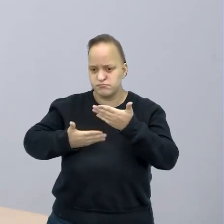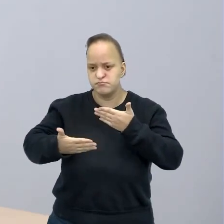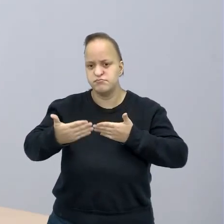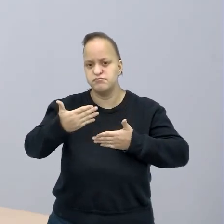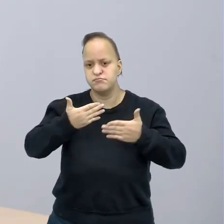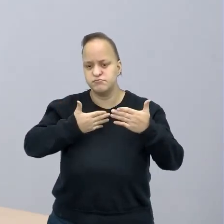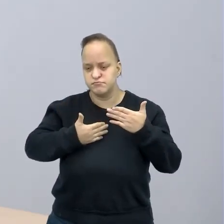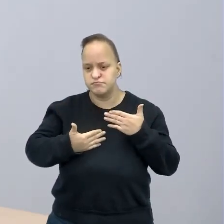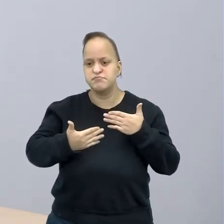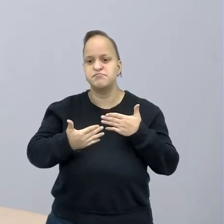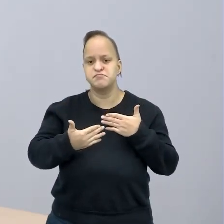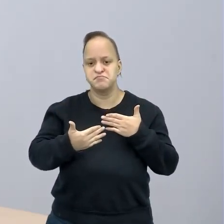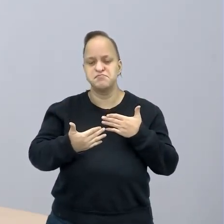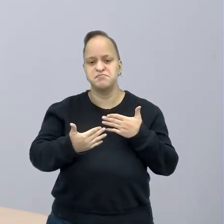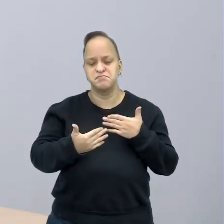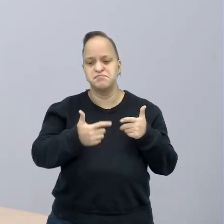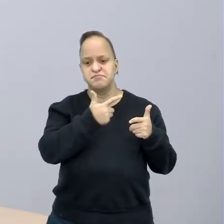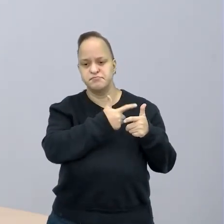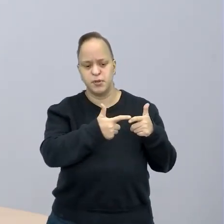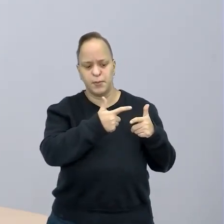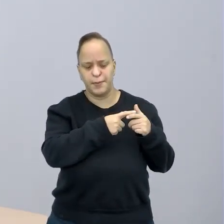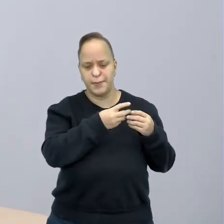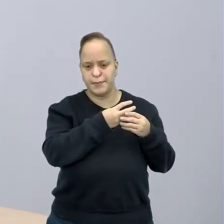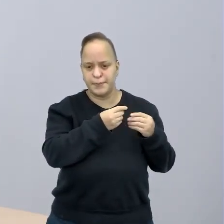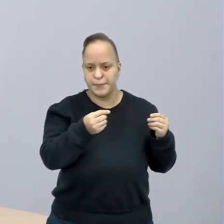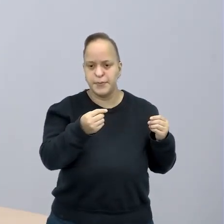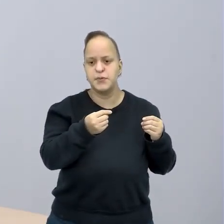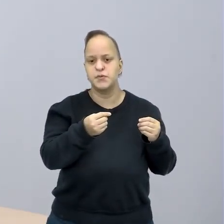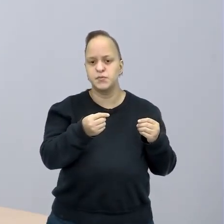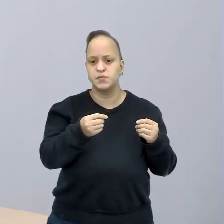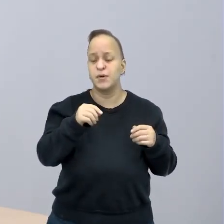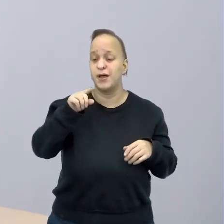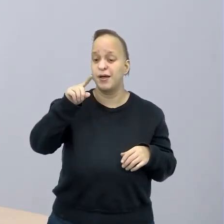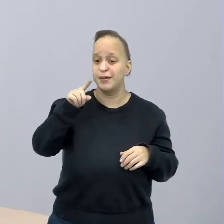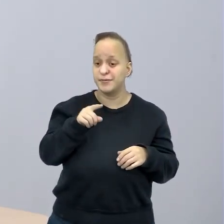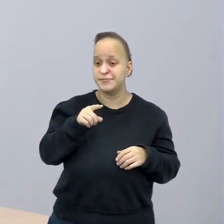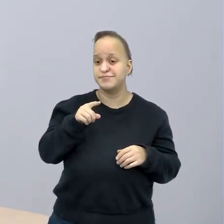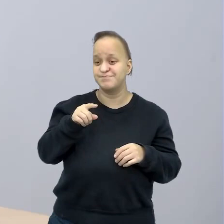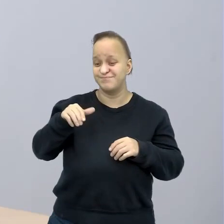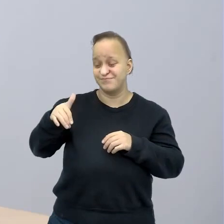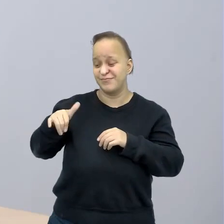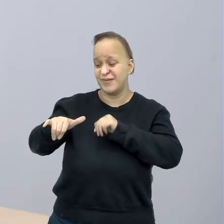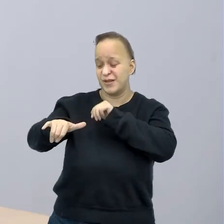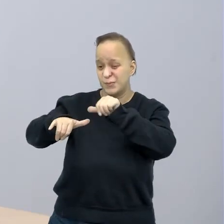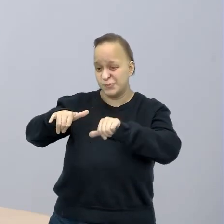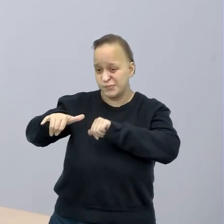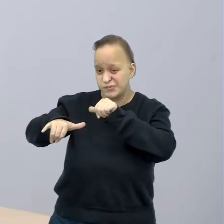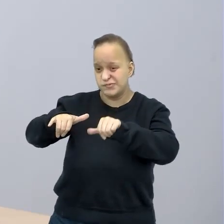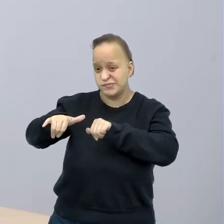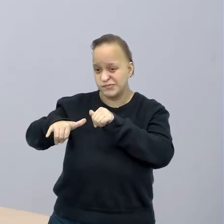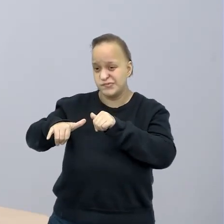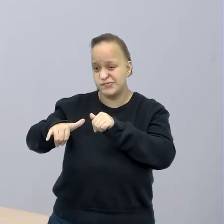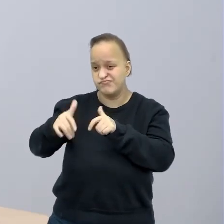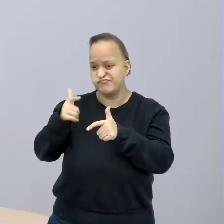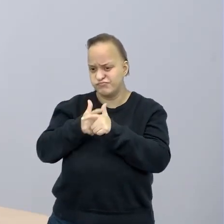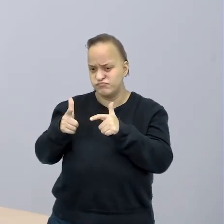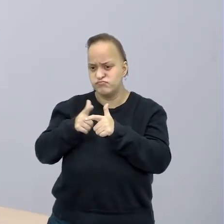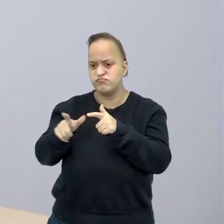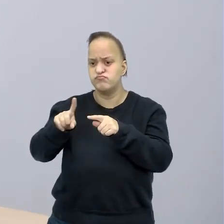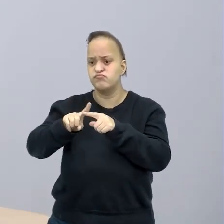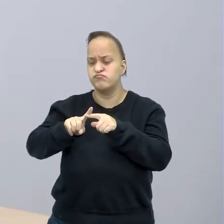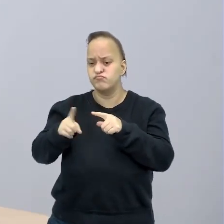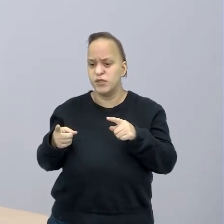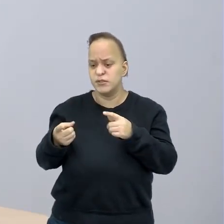com quimioterapia. É verdade, né? Na verdade, a radiação, ela causa problemas, mas também ela tem várias soluções na nossa